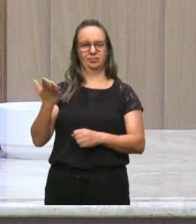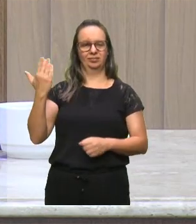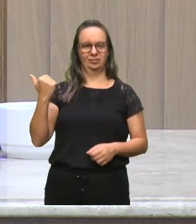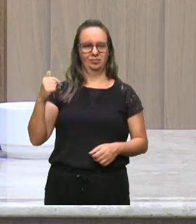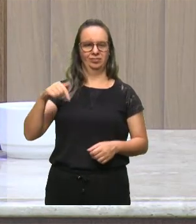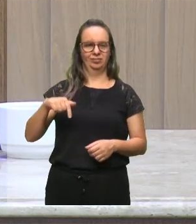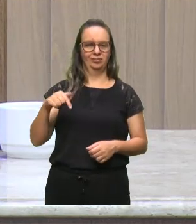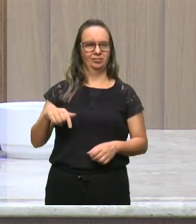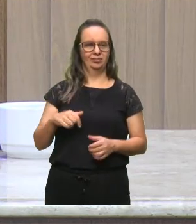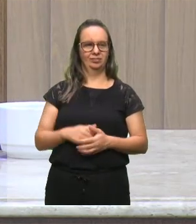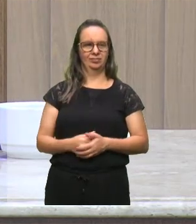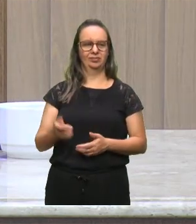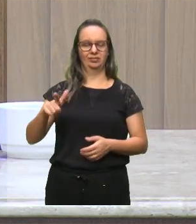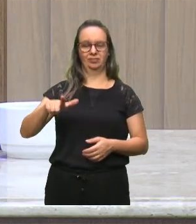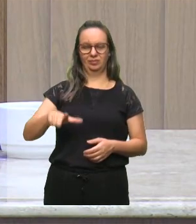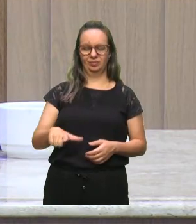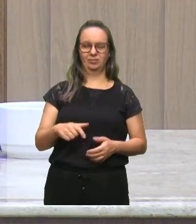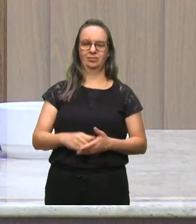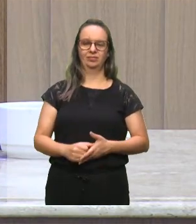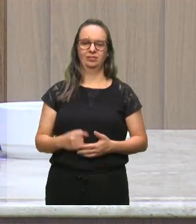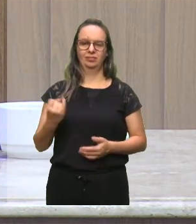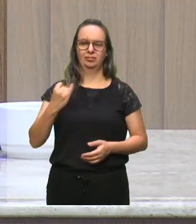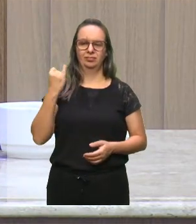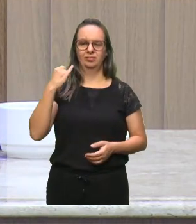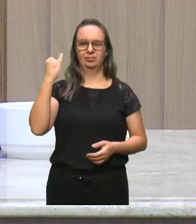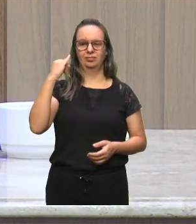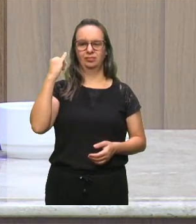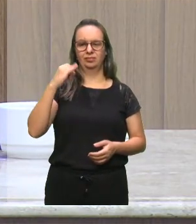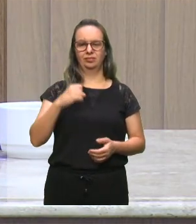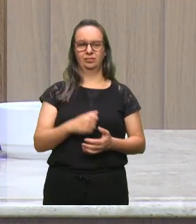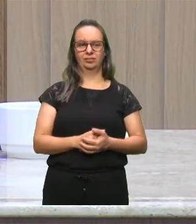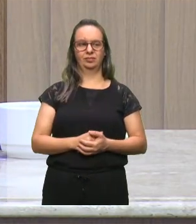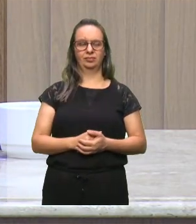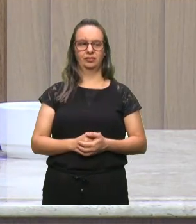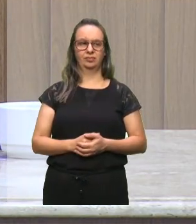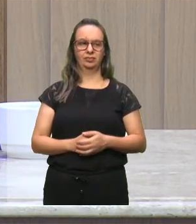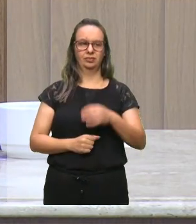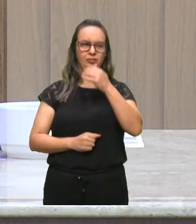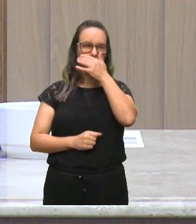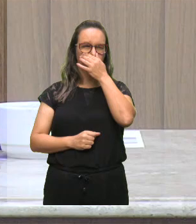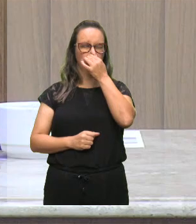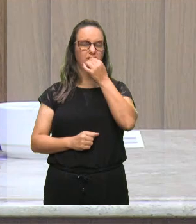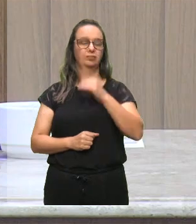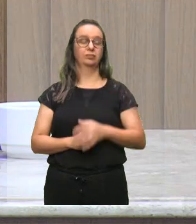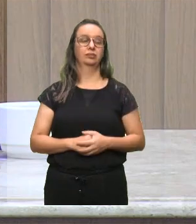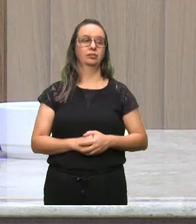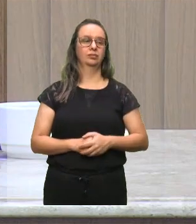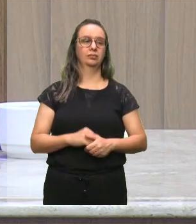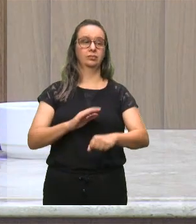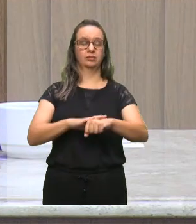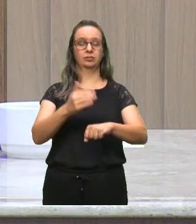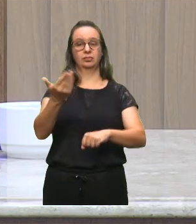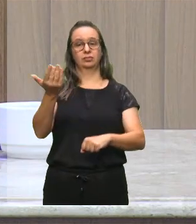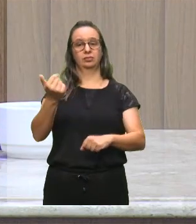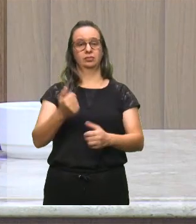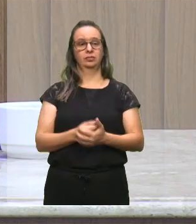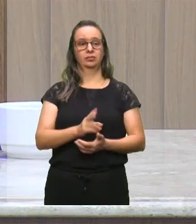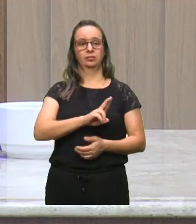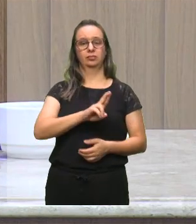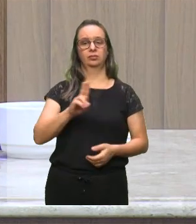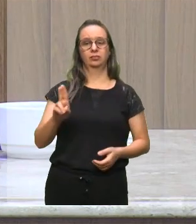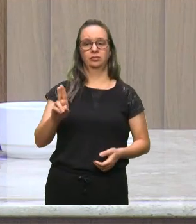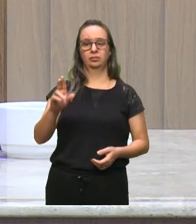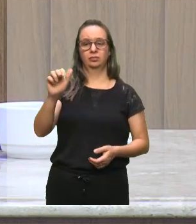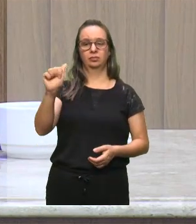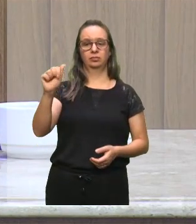aí contribuições valiosas para a nossa discussão. Agora eu chamo a Ana, psicóloga da nossa cidade, cidadã, para fazer